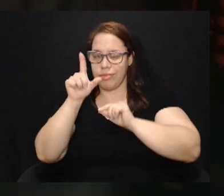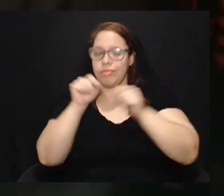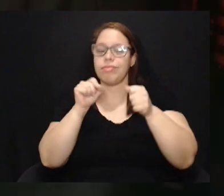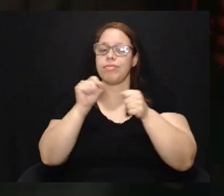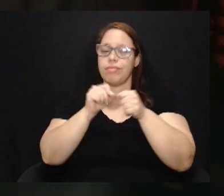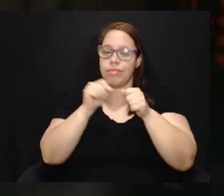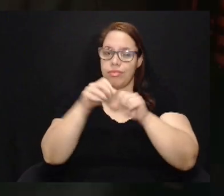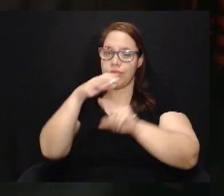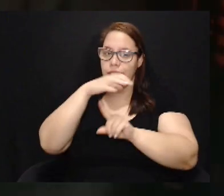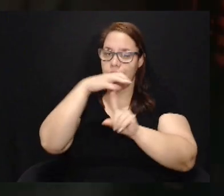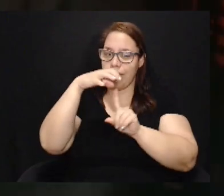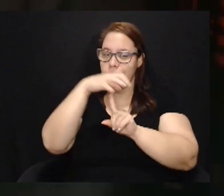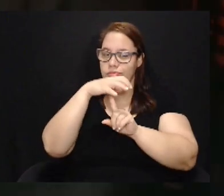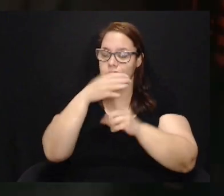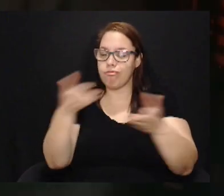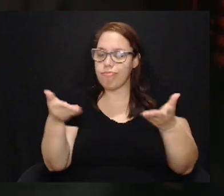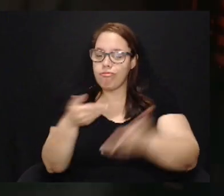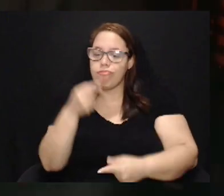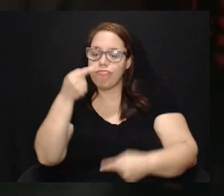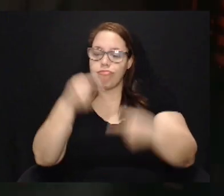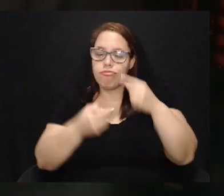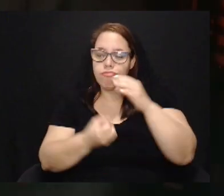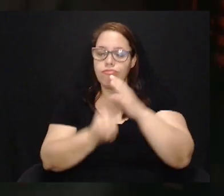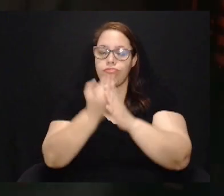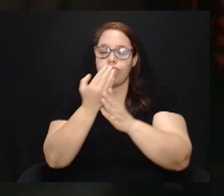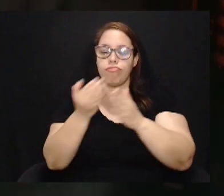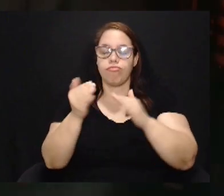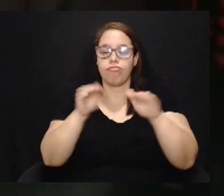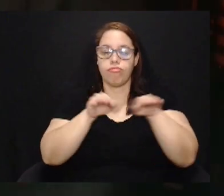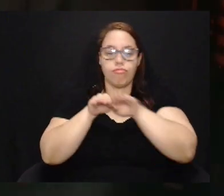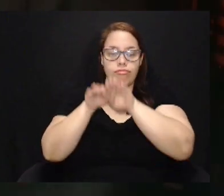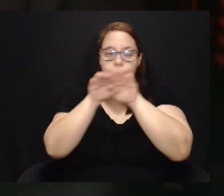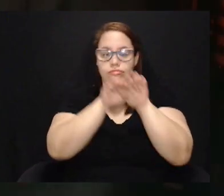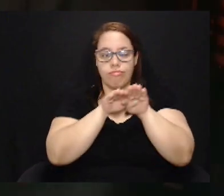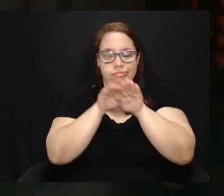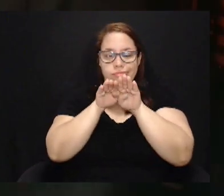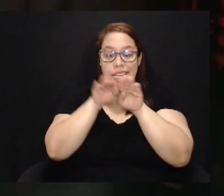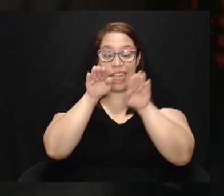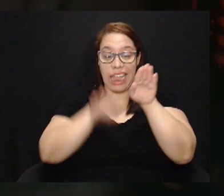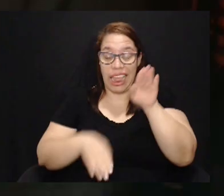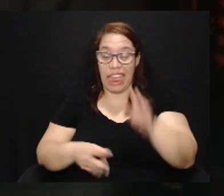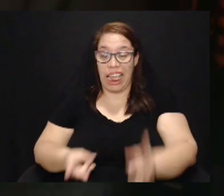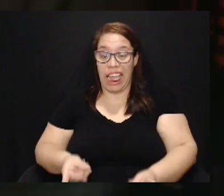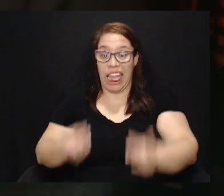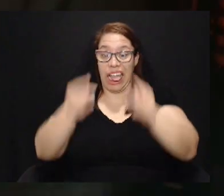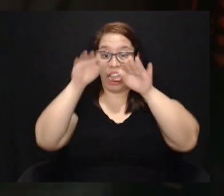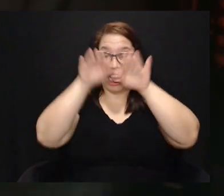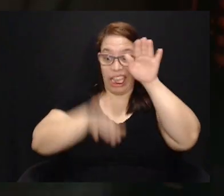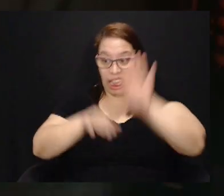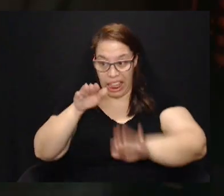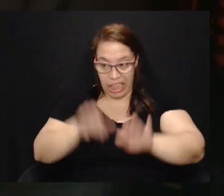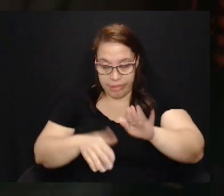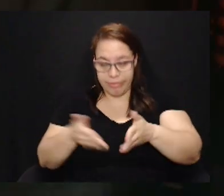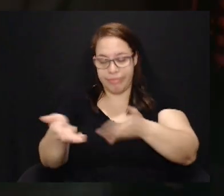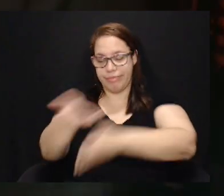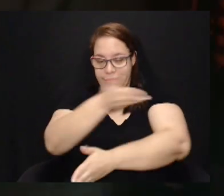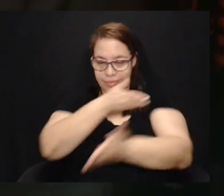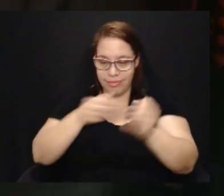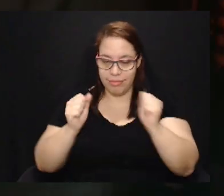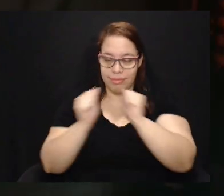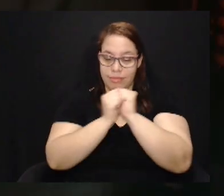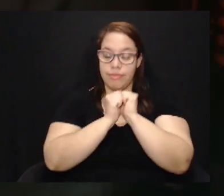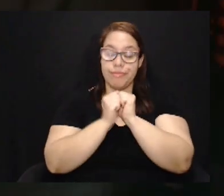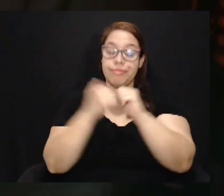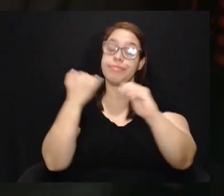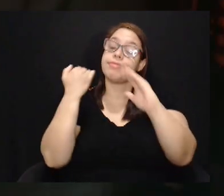feira? Hoje a gente vai descobrir como equilibrar o prato sem desequilibrar as finanças e a gente quer você participando conosco. Manda sua